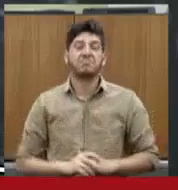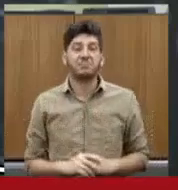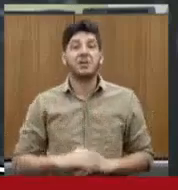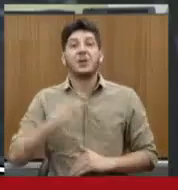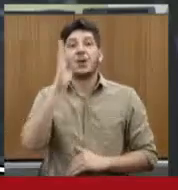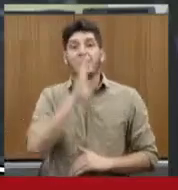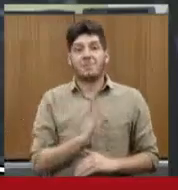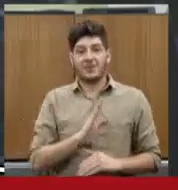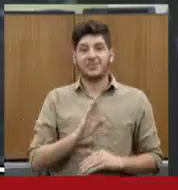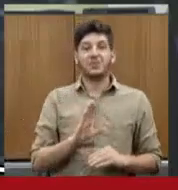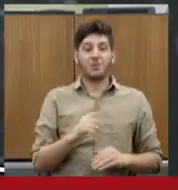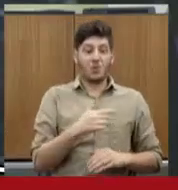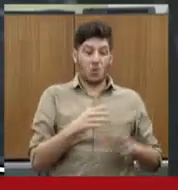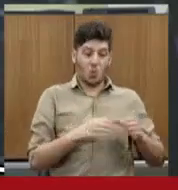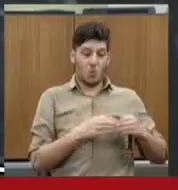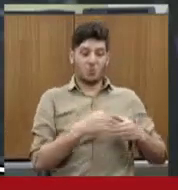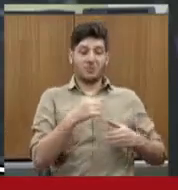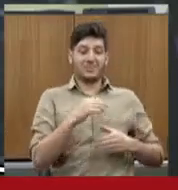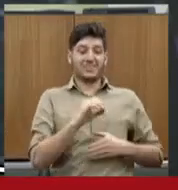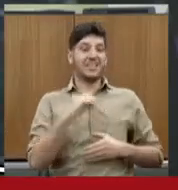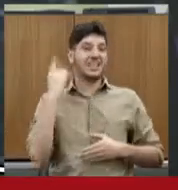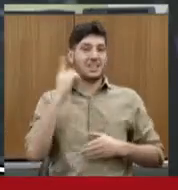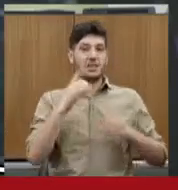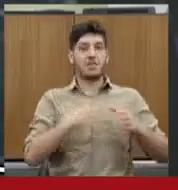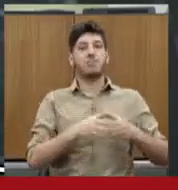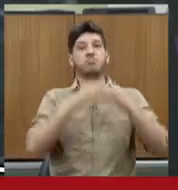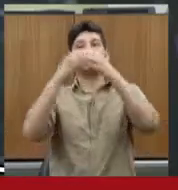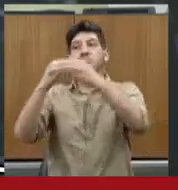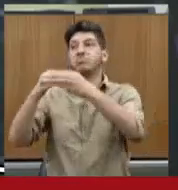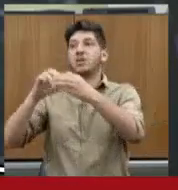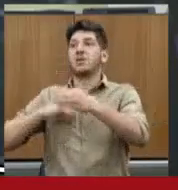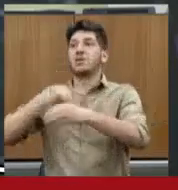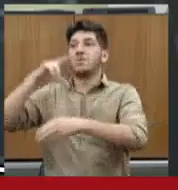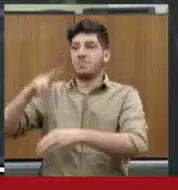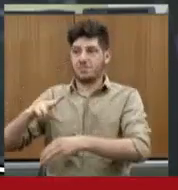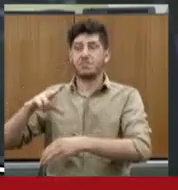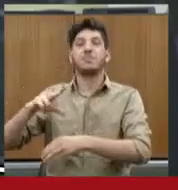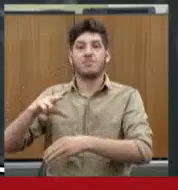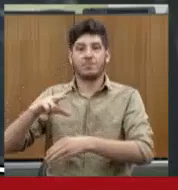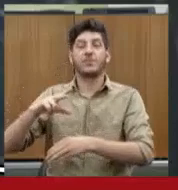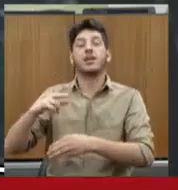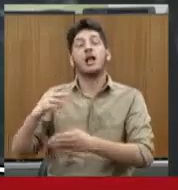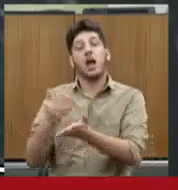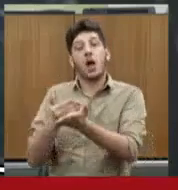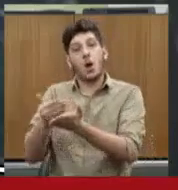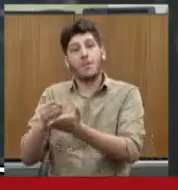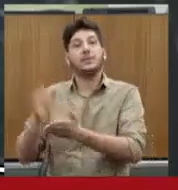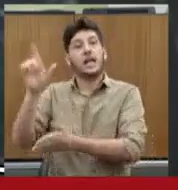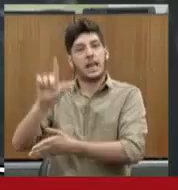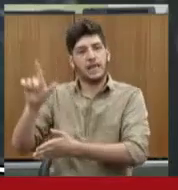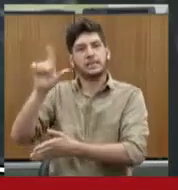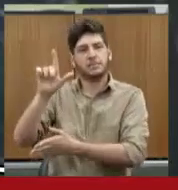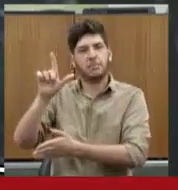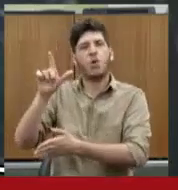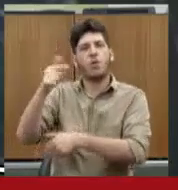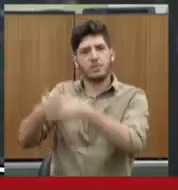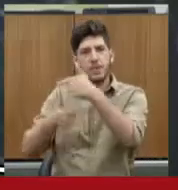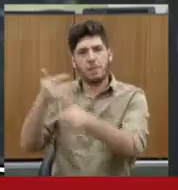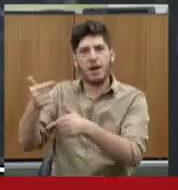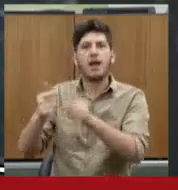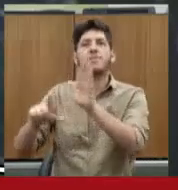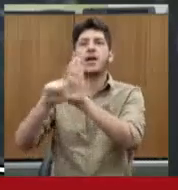lá 70 deputados. Mas eles já chegam, os constituintes portugueses já começaram a trabalhar e começaram a fazer leis contra o